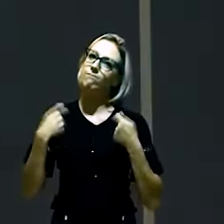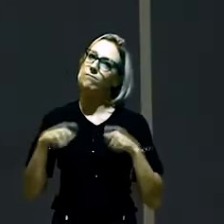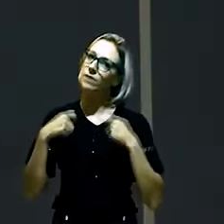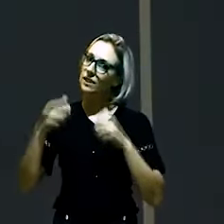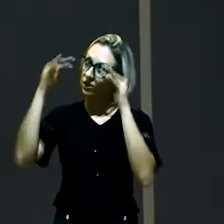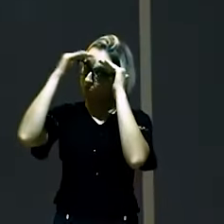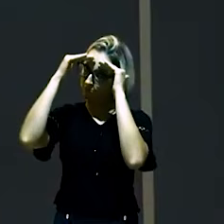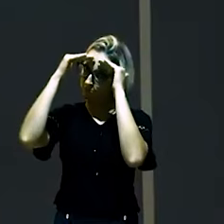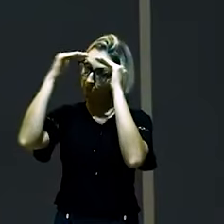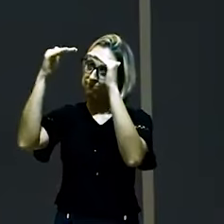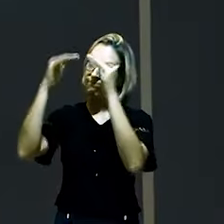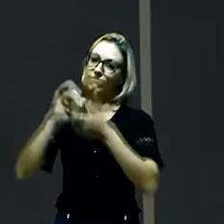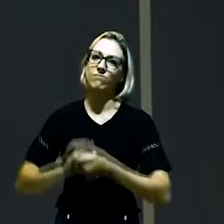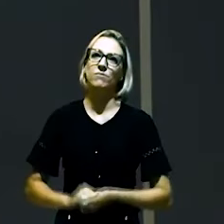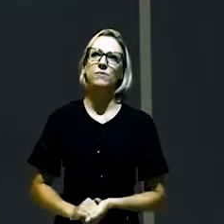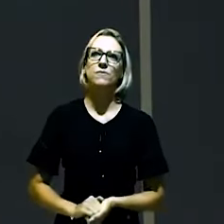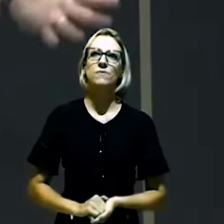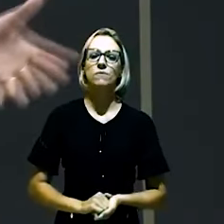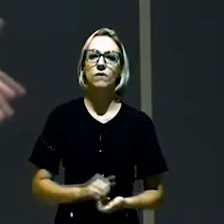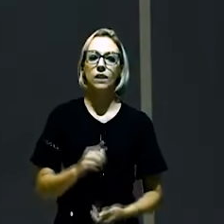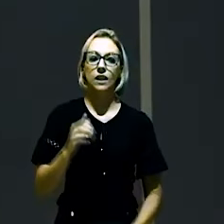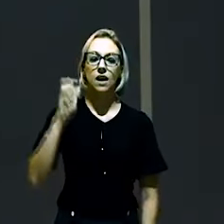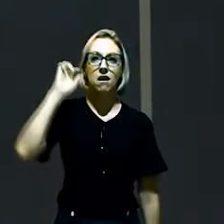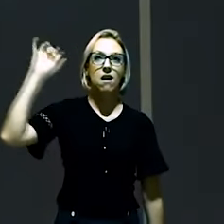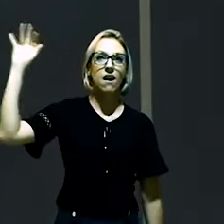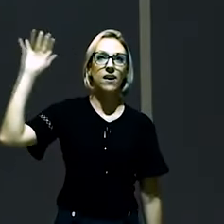Você imagina Salomão com toda essa situação.